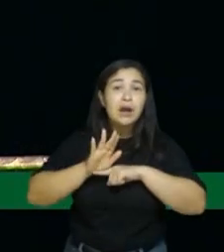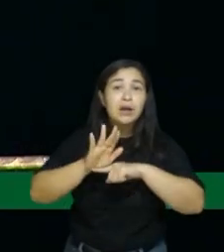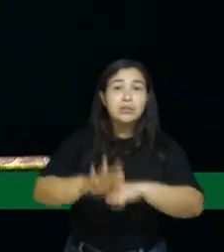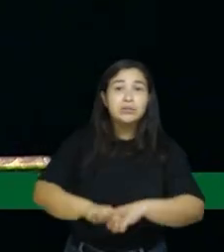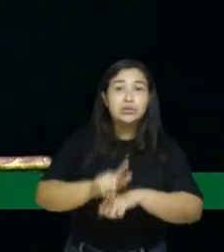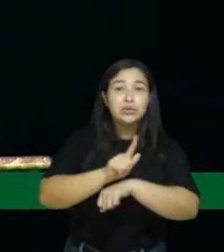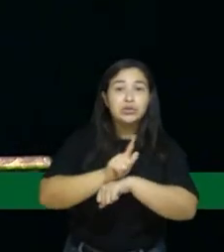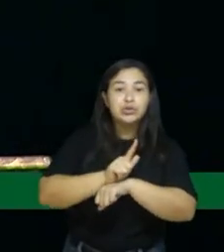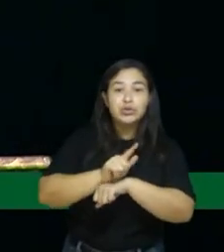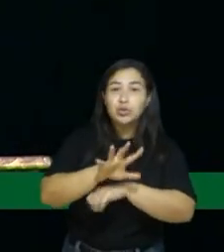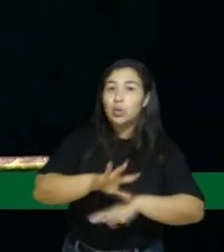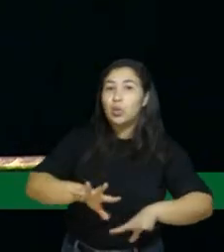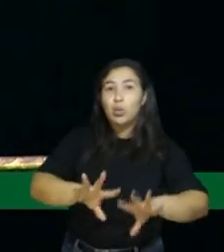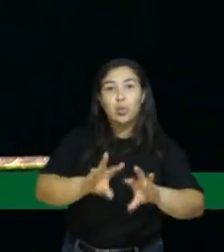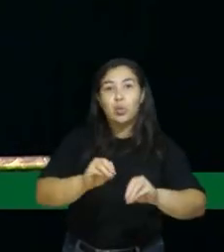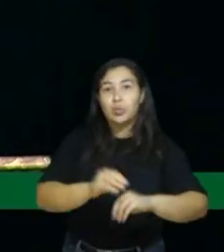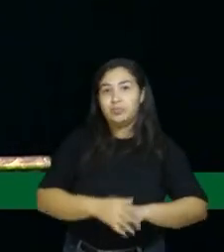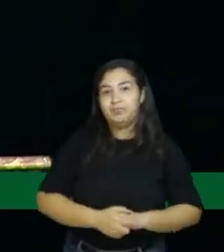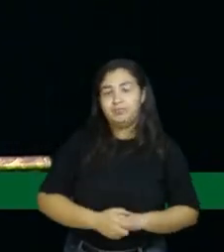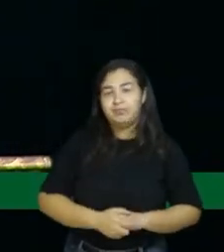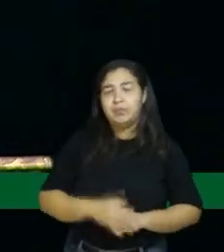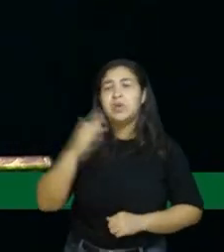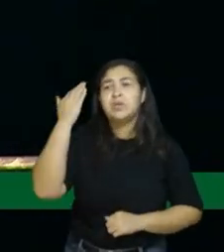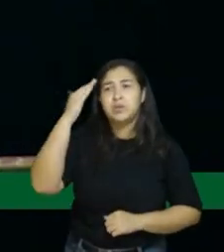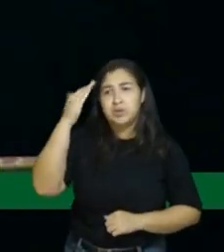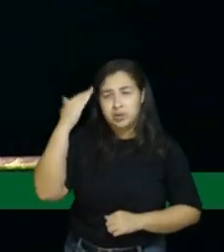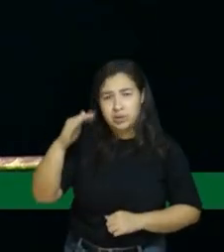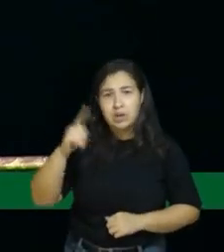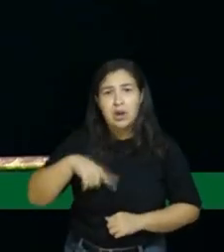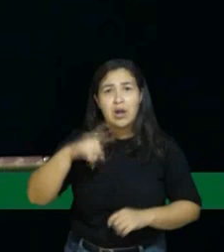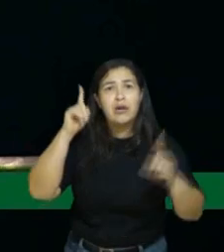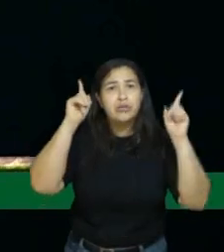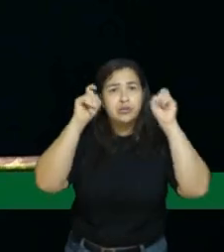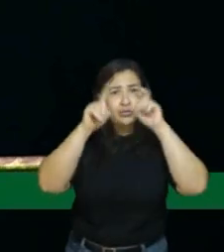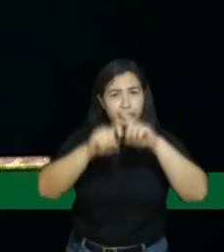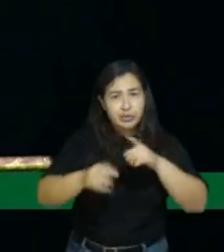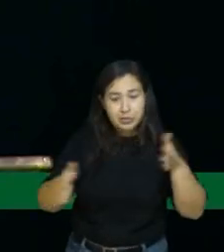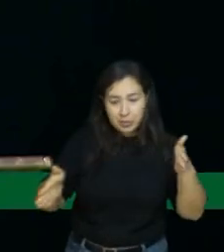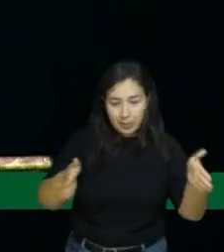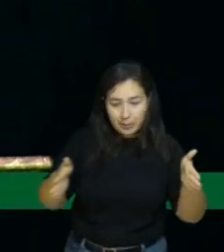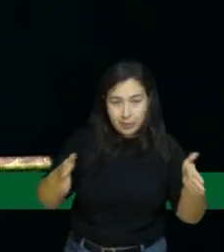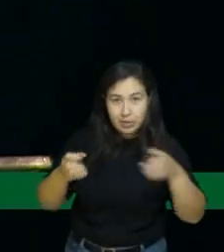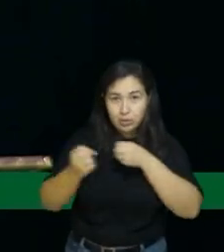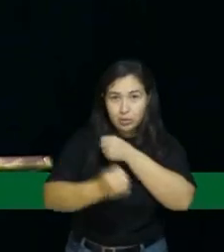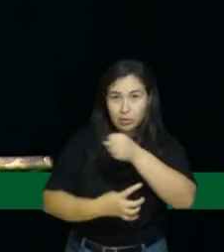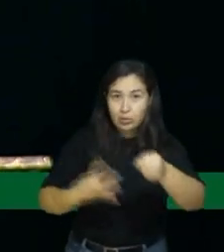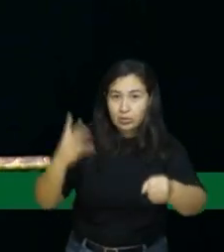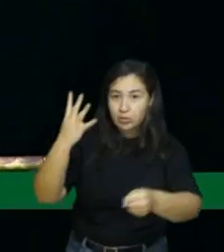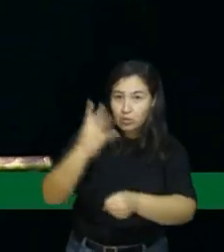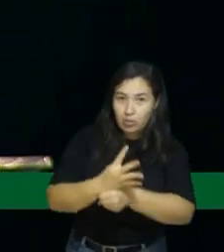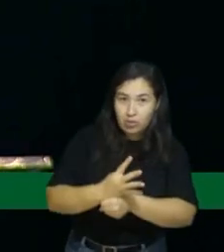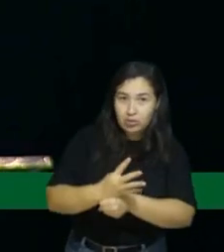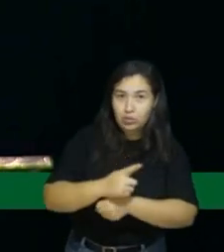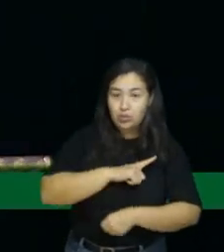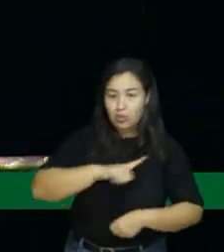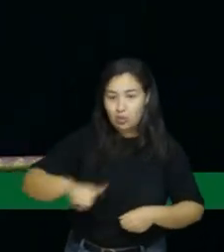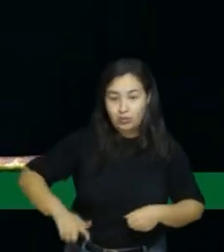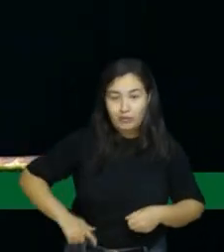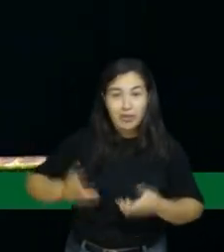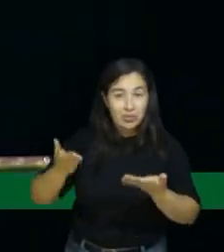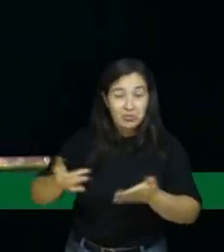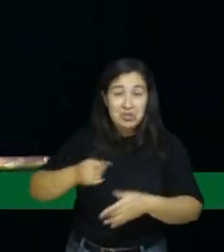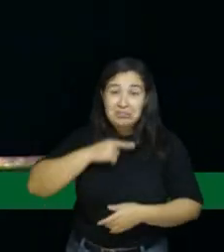públicos eu entendo a dificuldade de 4 anos um prefeito e um governo dá conta de criar uma política